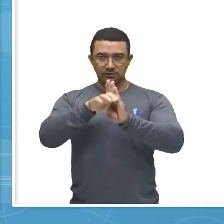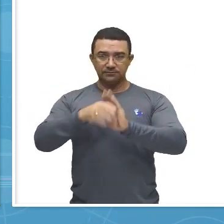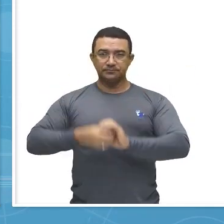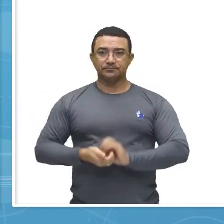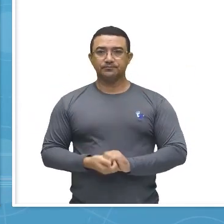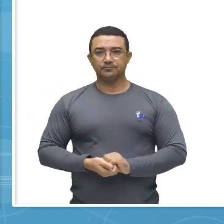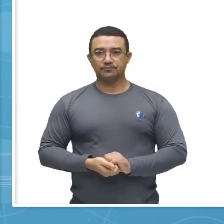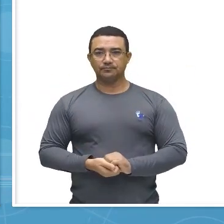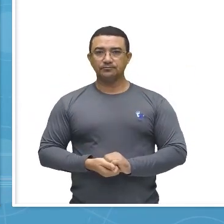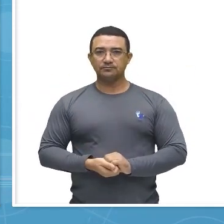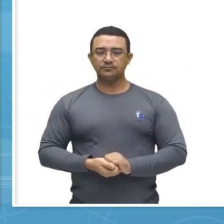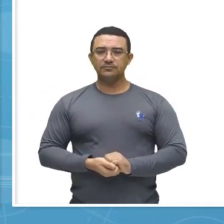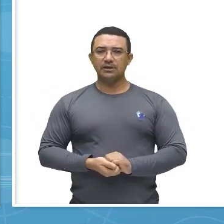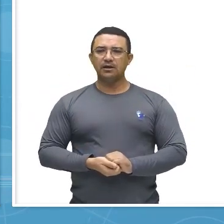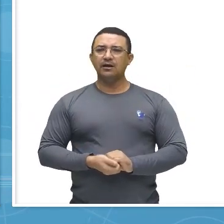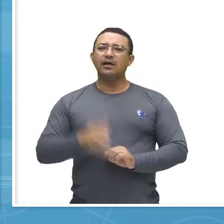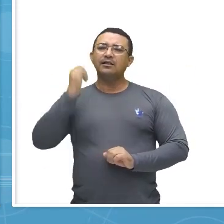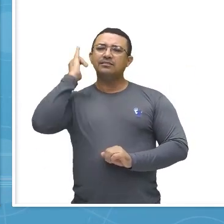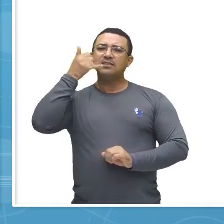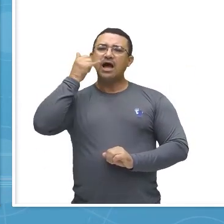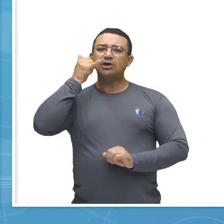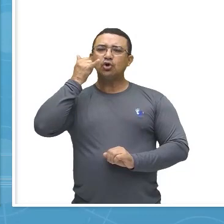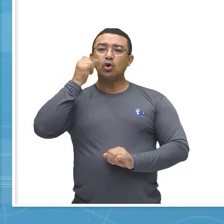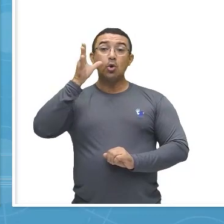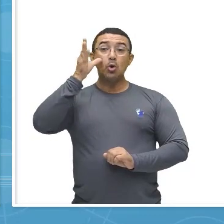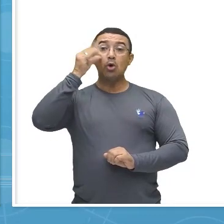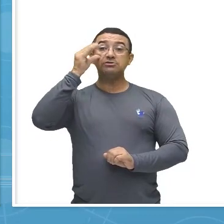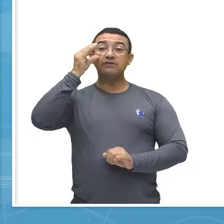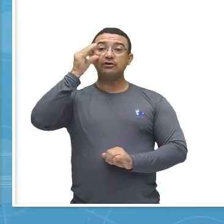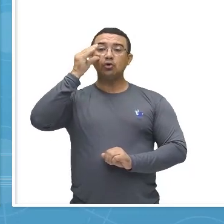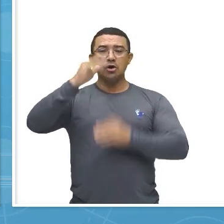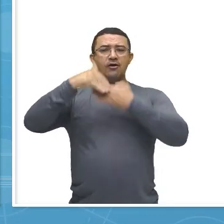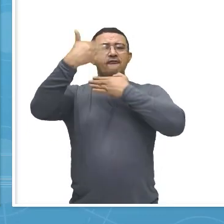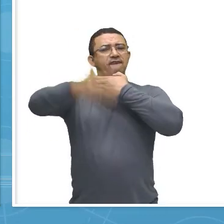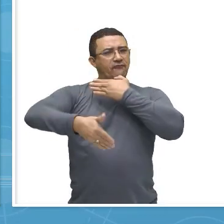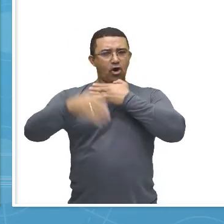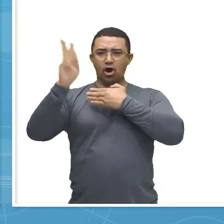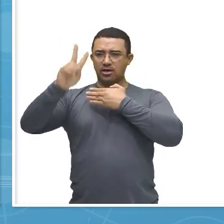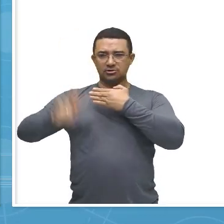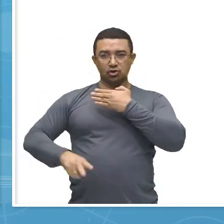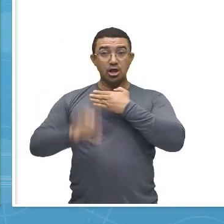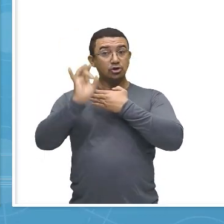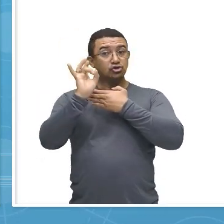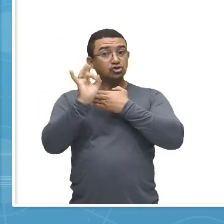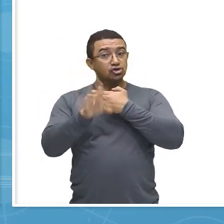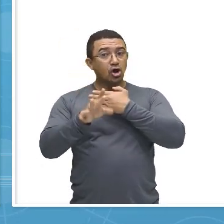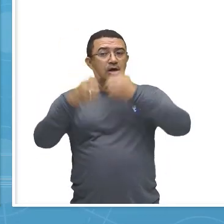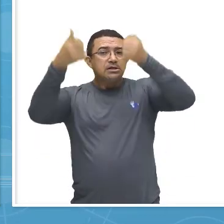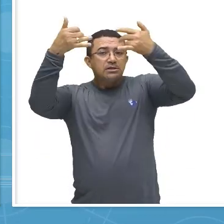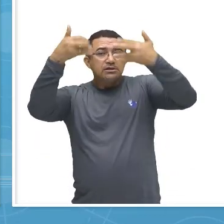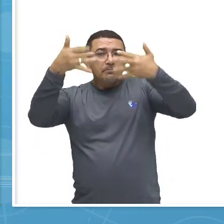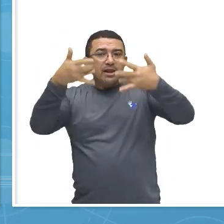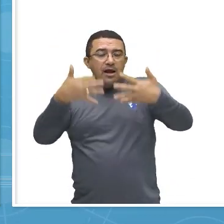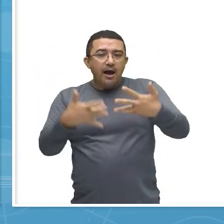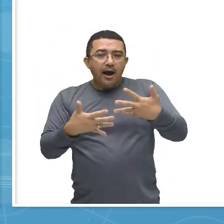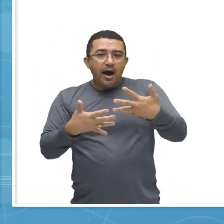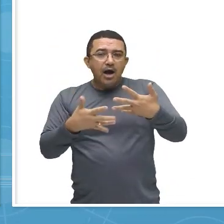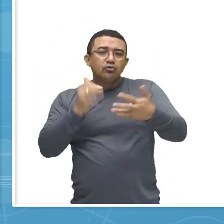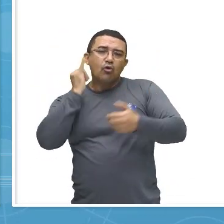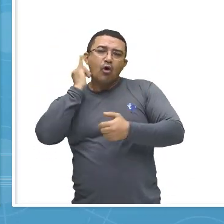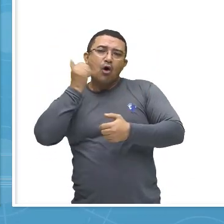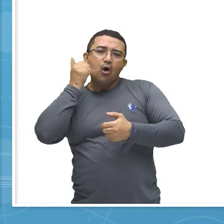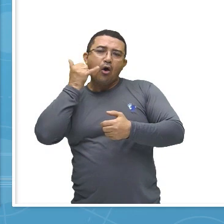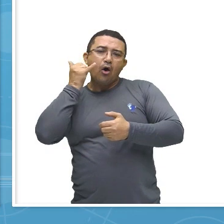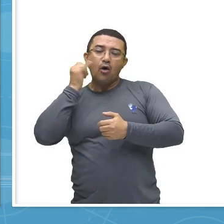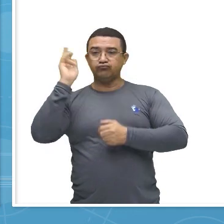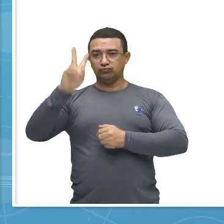é aquele narrador que ele está de fora da história, ele está contando uma história que ele não participou, ele não é personagem da história, ele está contando uma história